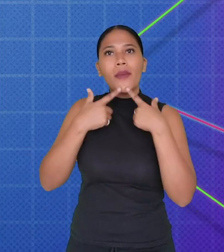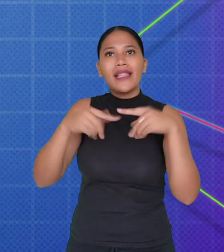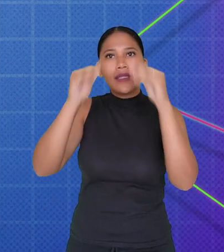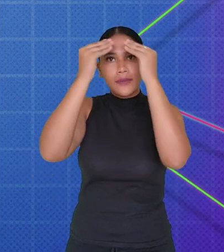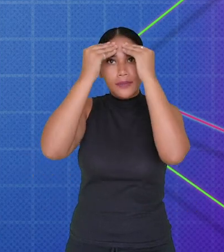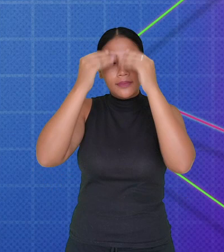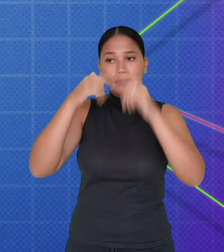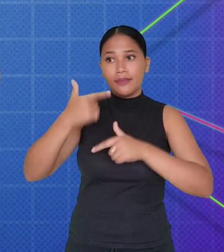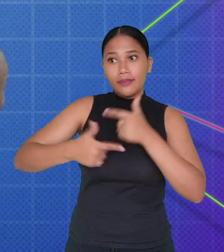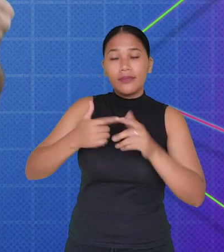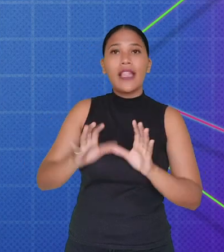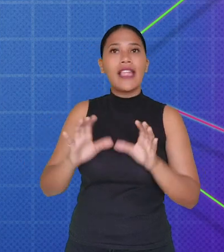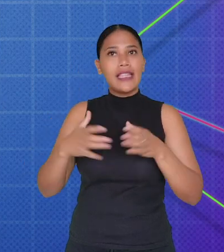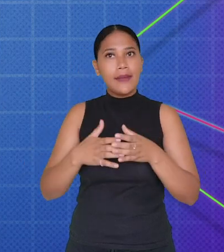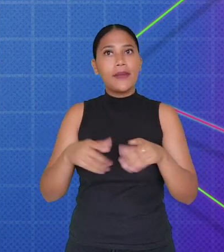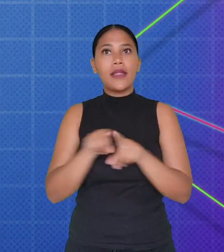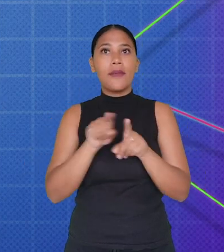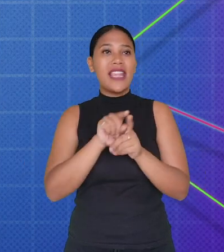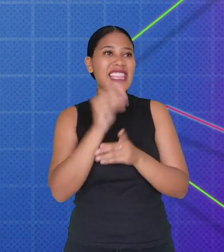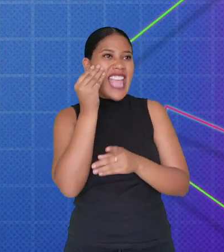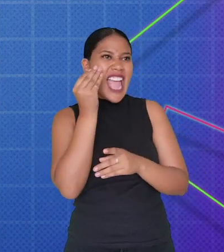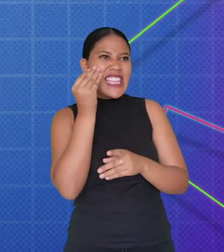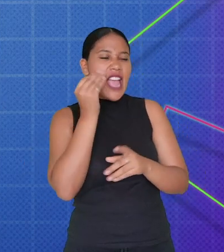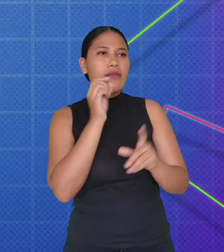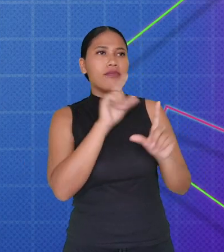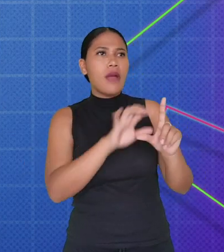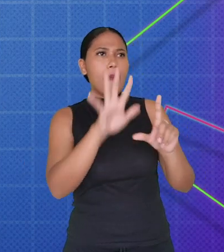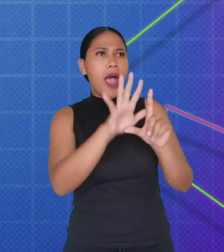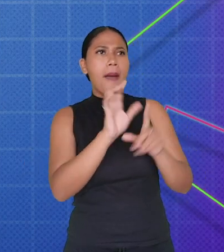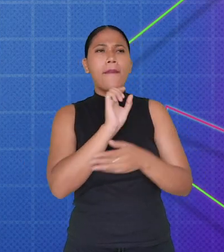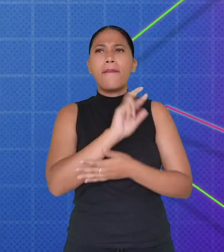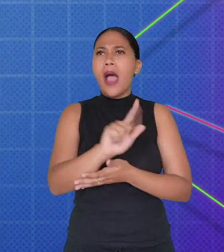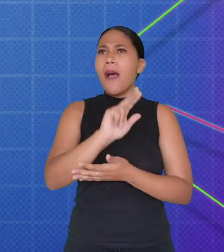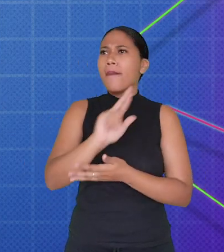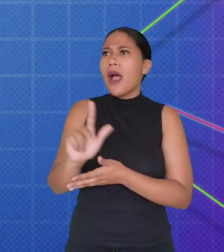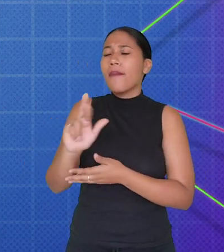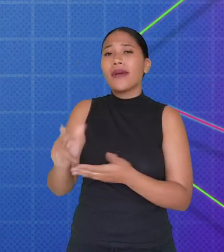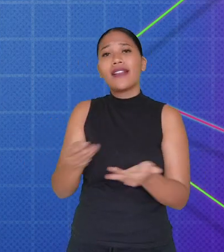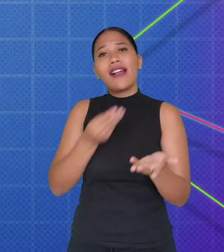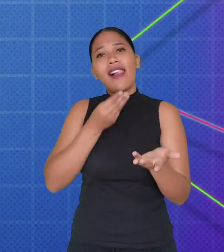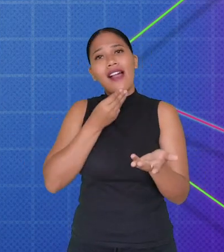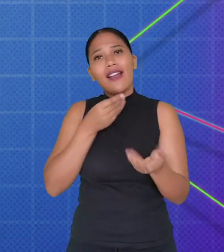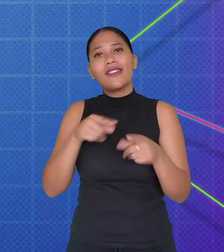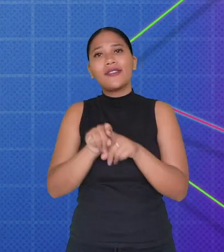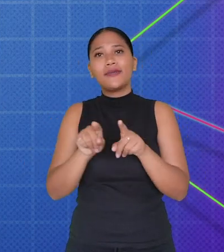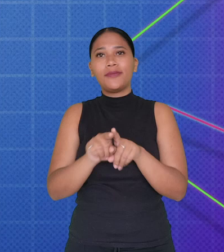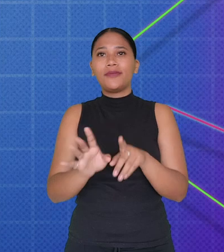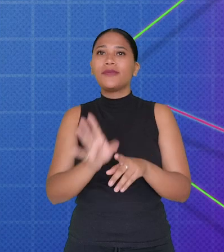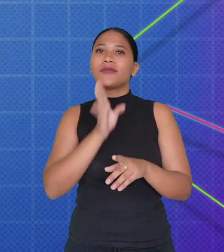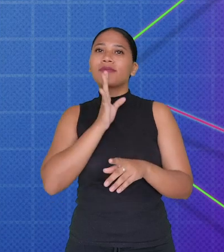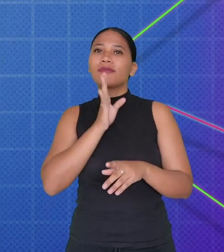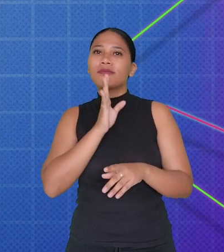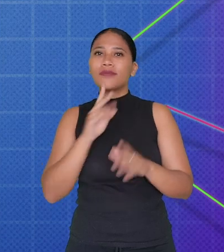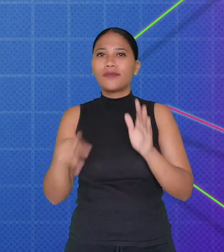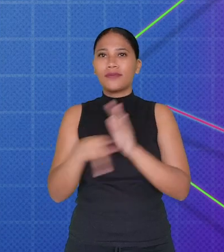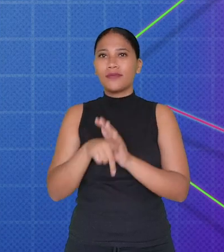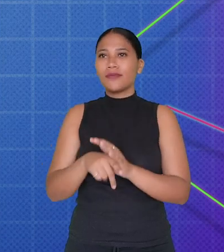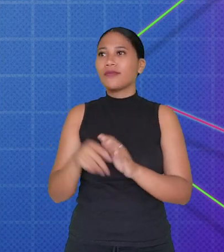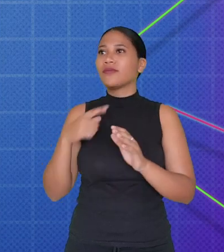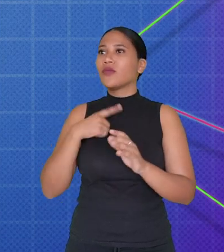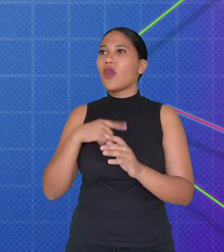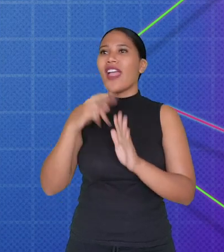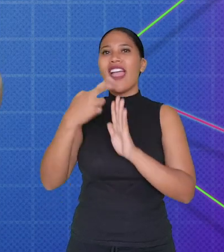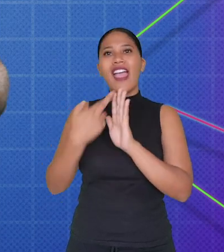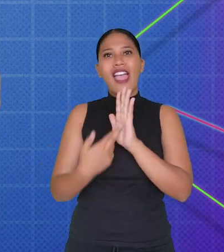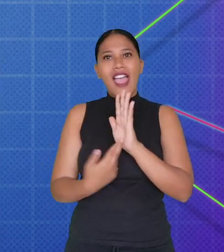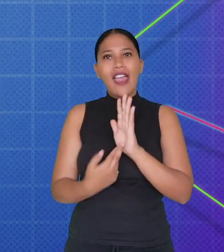utilizadas trabalha em equipe teste em seus jogos em diferentes plataformas e é claro conheçam bem as especificidades de cada